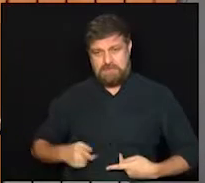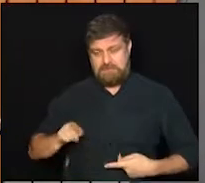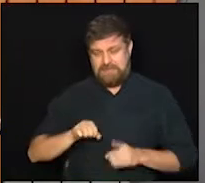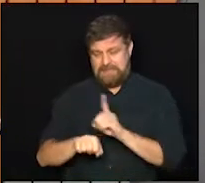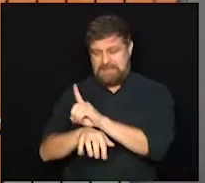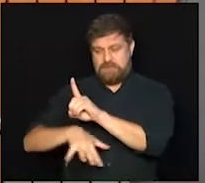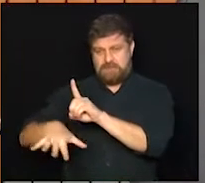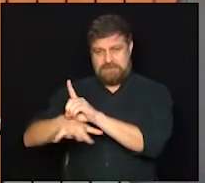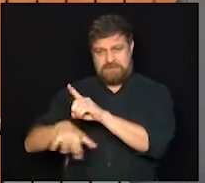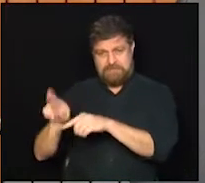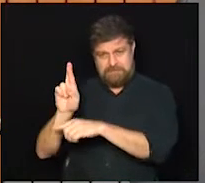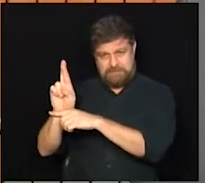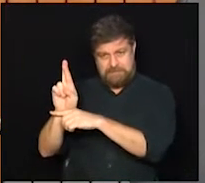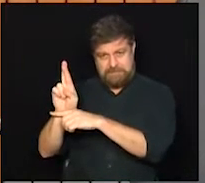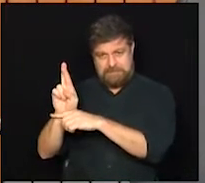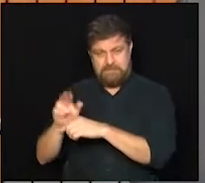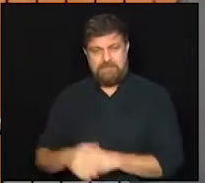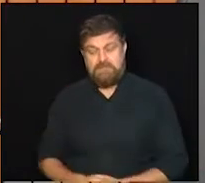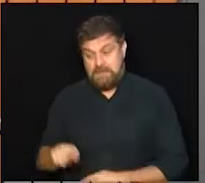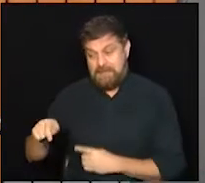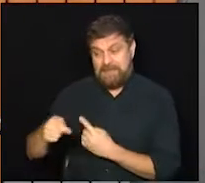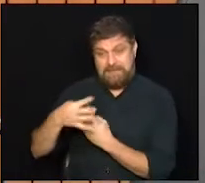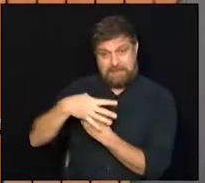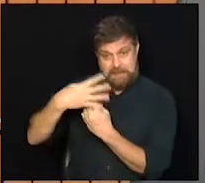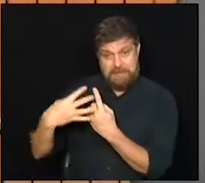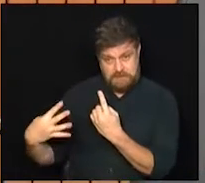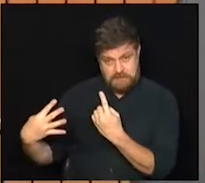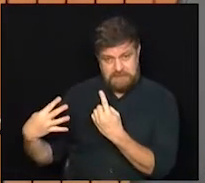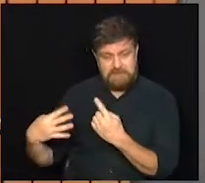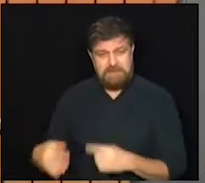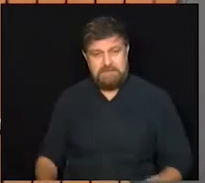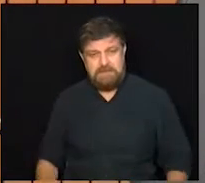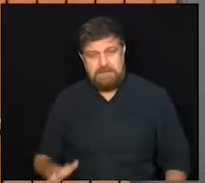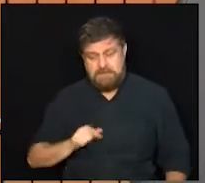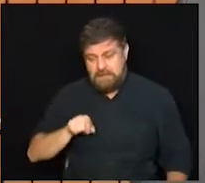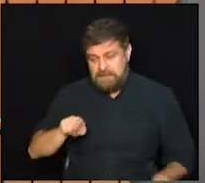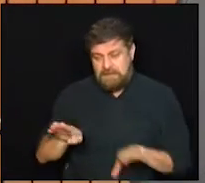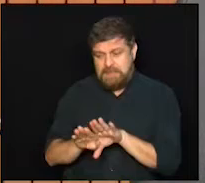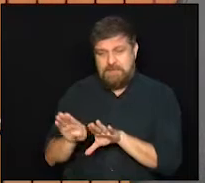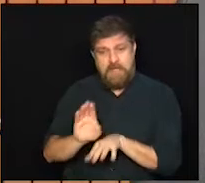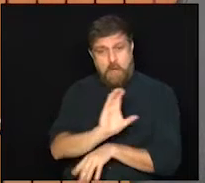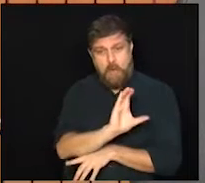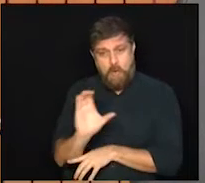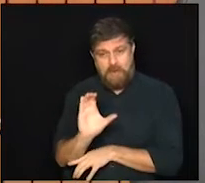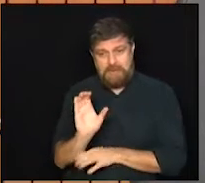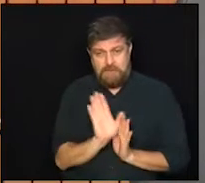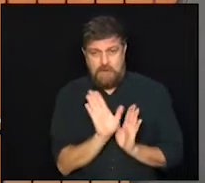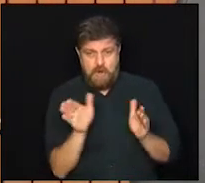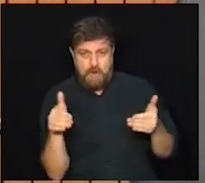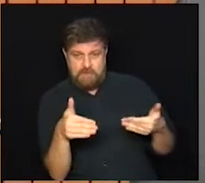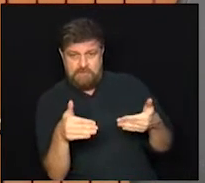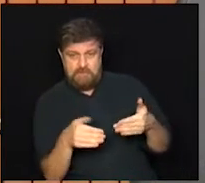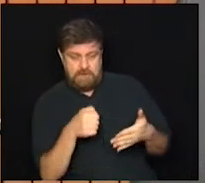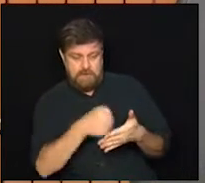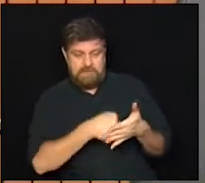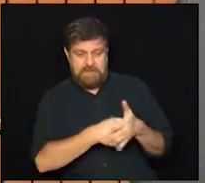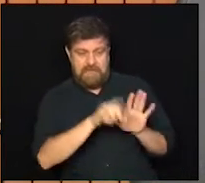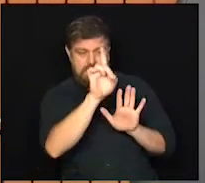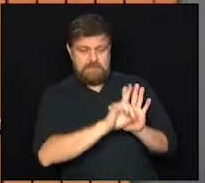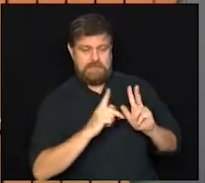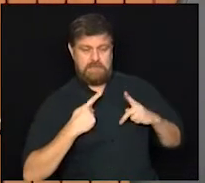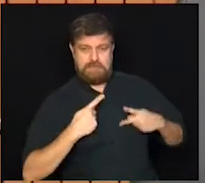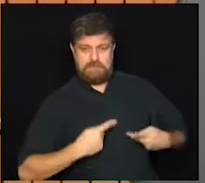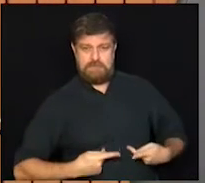Civil, ABGLT, e coordenador-geral do Fórum Municipal de Defesa dos Direitos